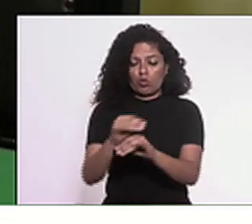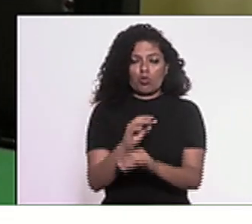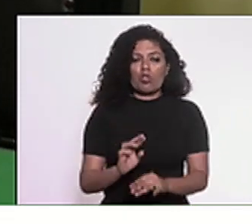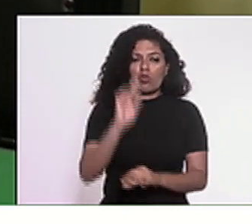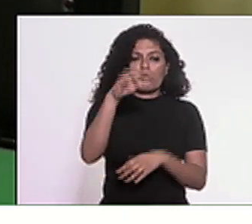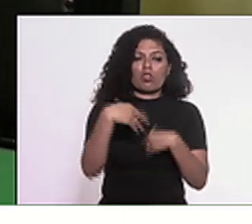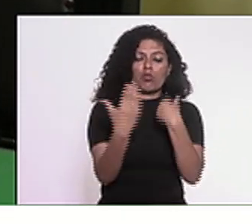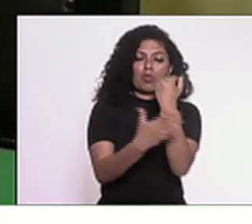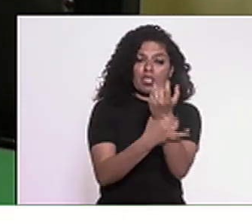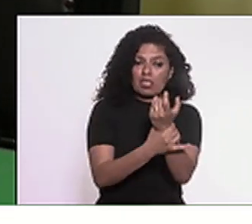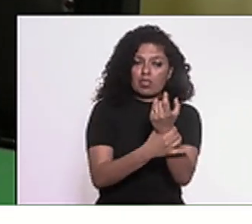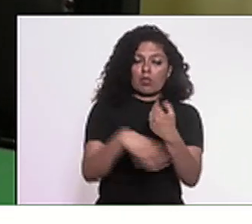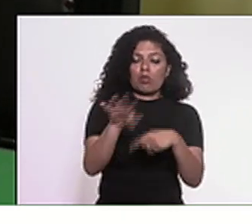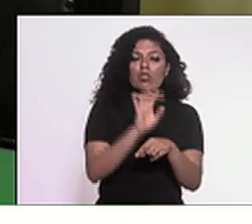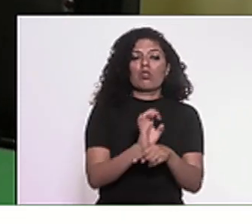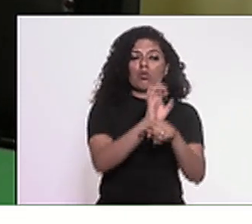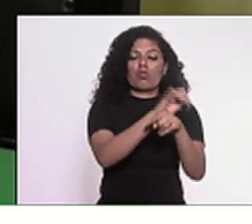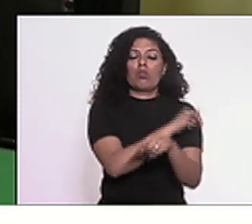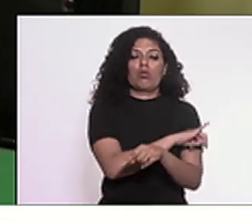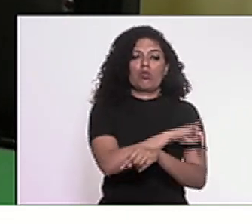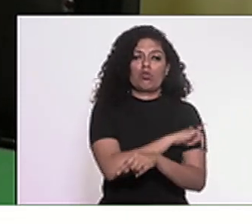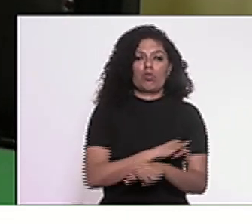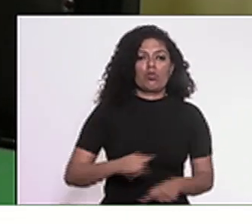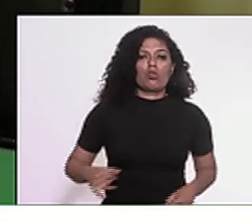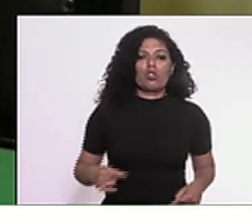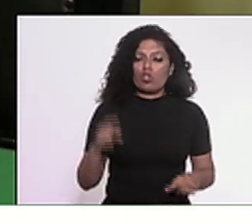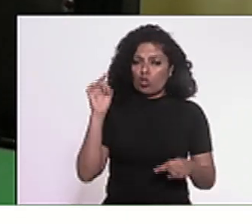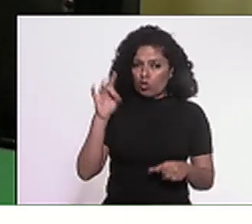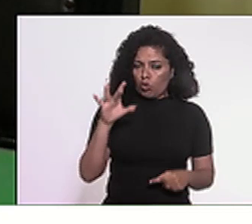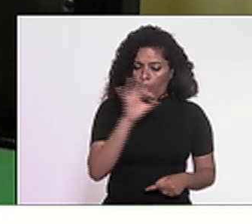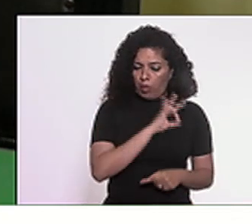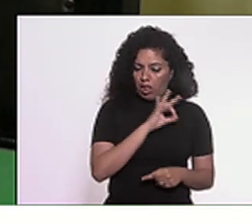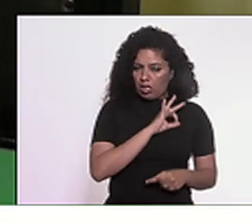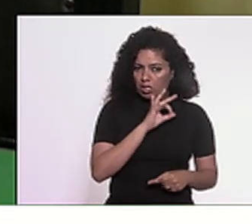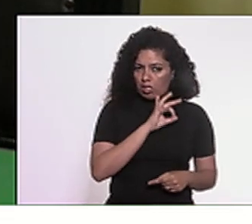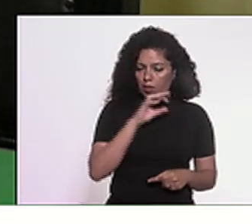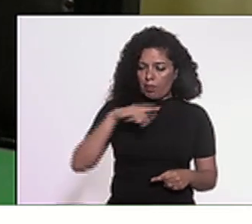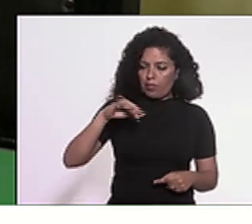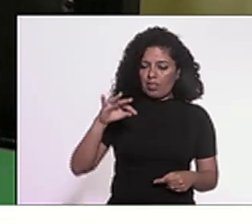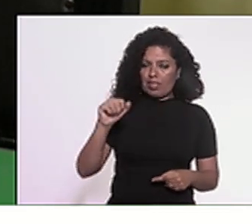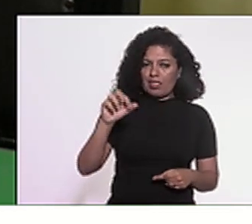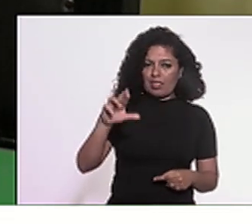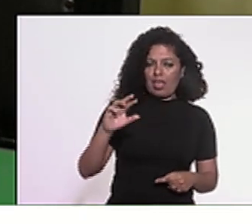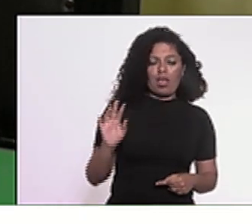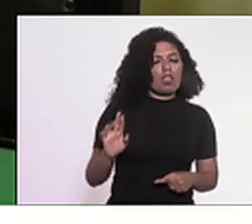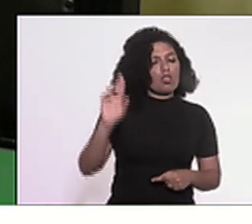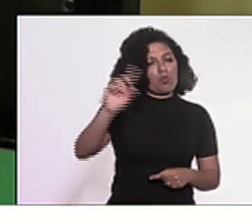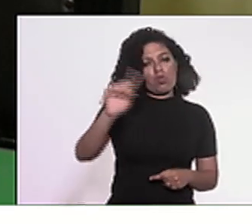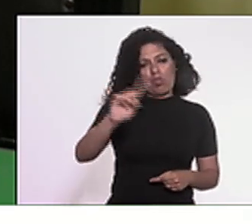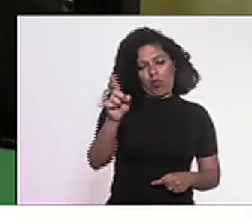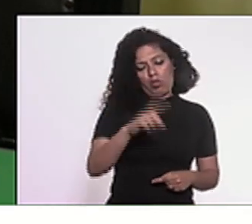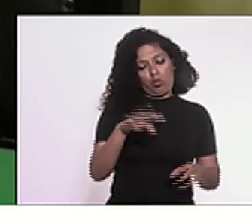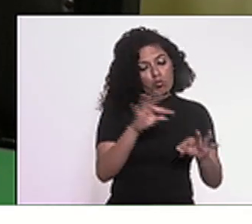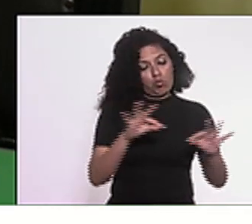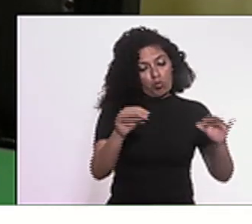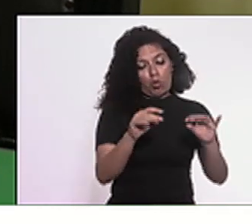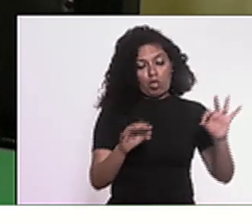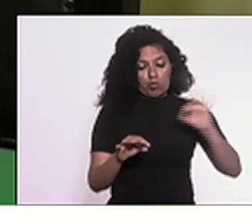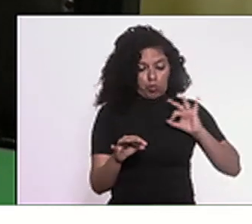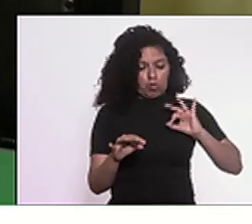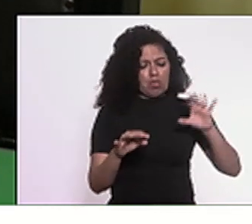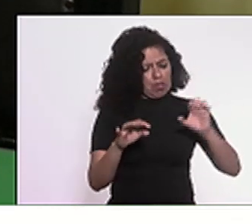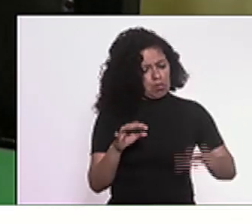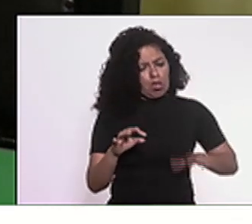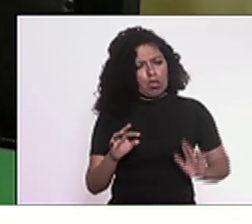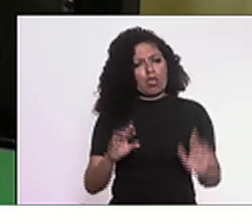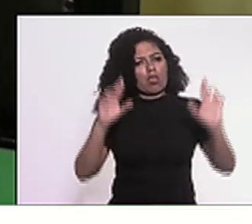responsáveis pela segurança pública do Estado do Rio de Janeiro, e não só a Polícia Militar. Então eu quero aqui fazer uma defesa intransigente dos soldados,